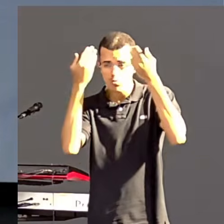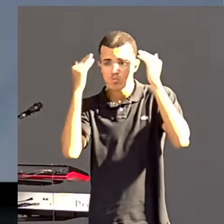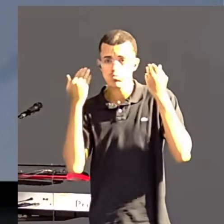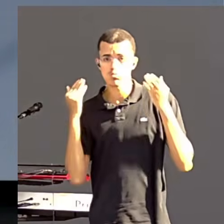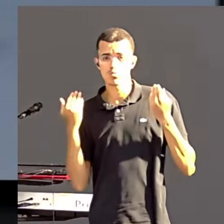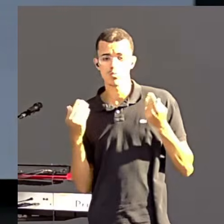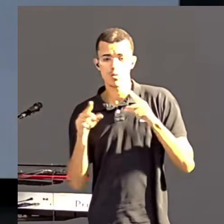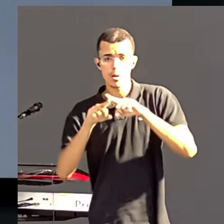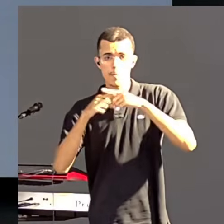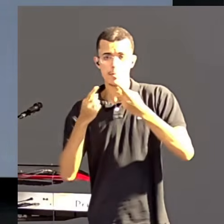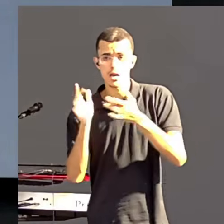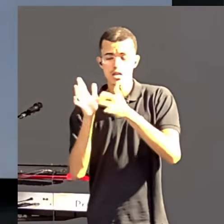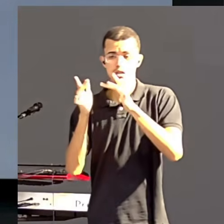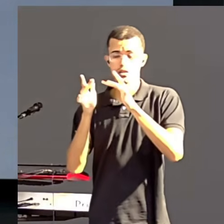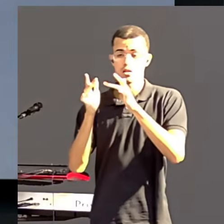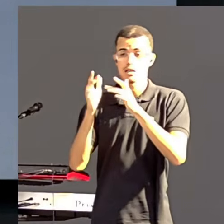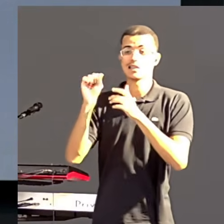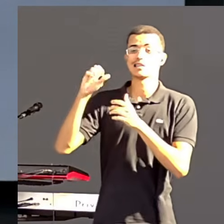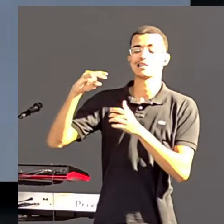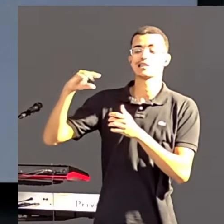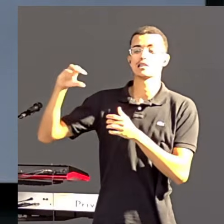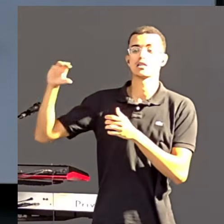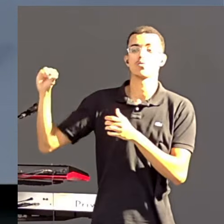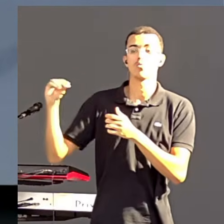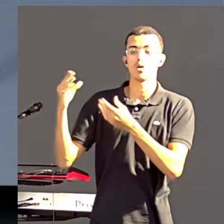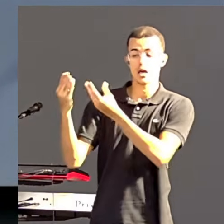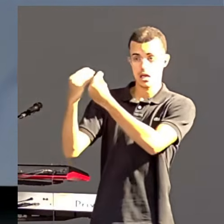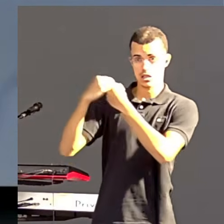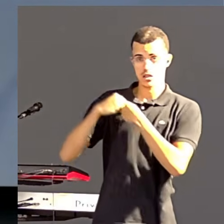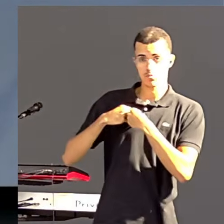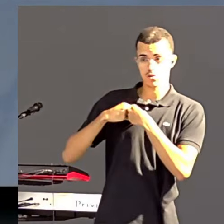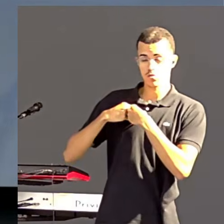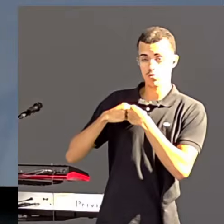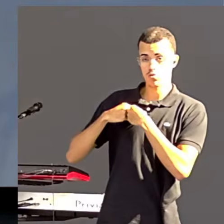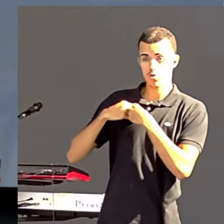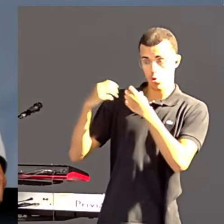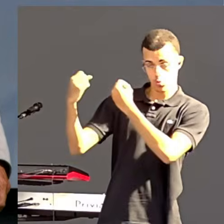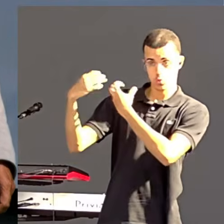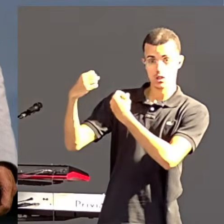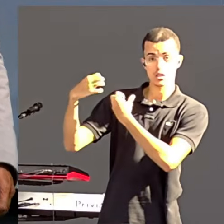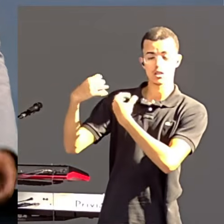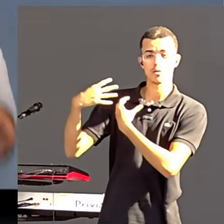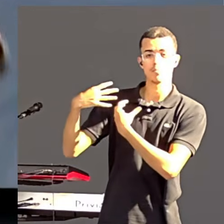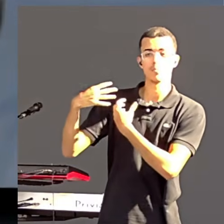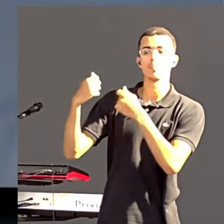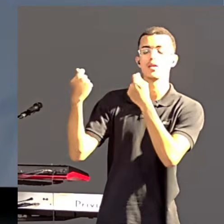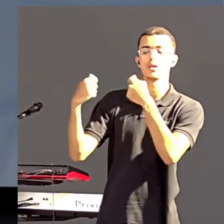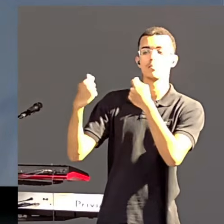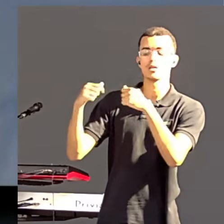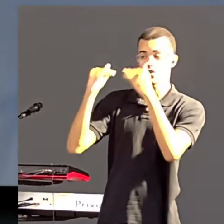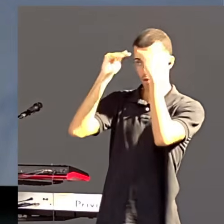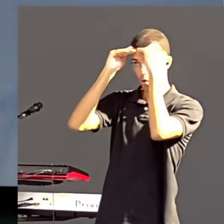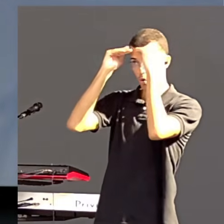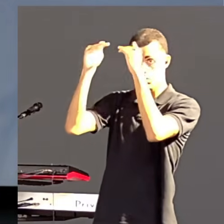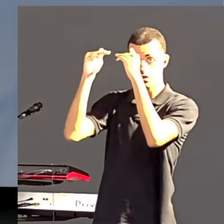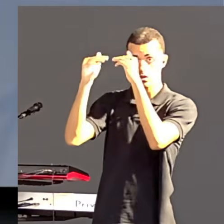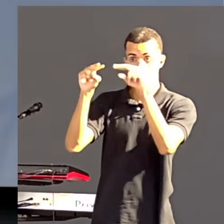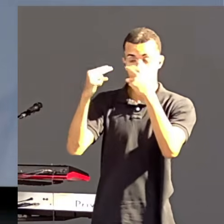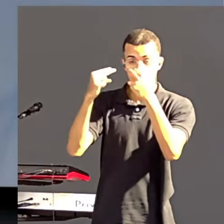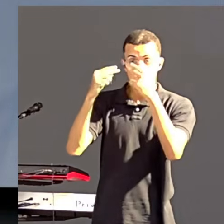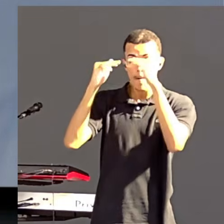algumas instruções. Algumas instruções. E ele tinha que cumprir, olha aqui para